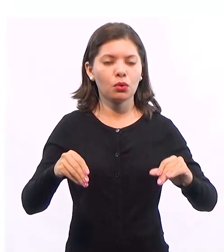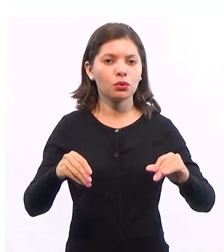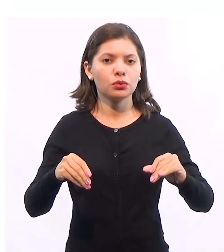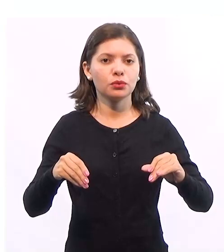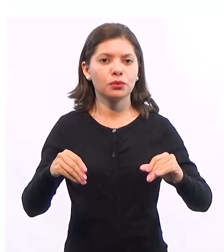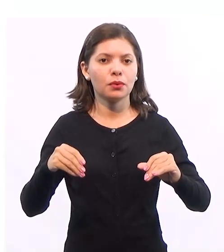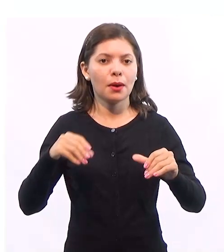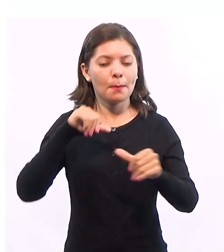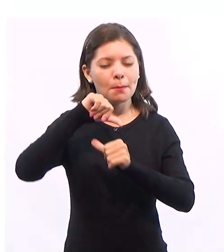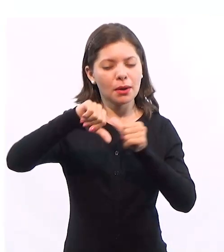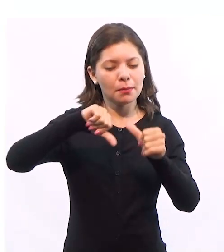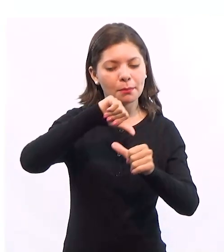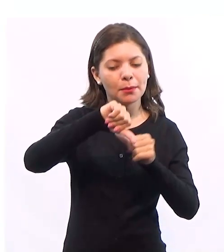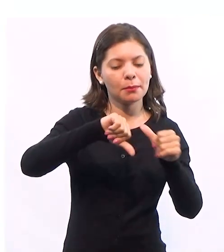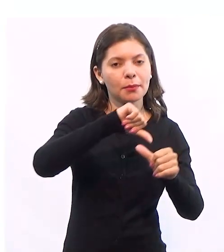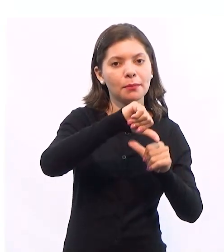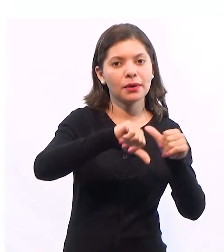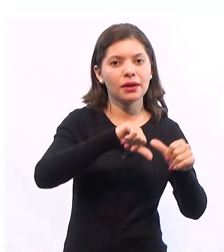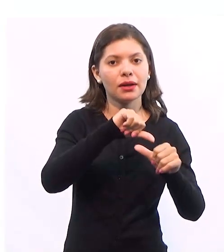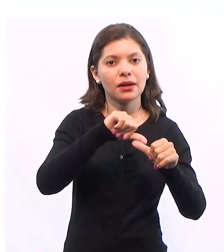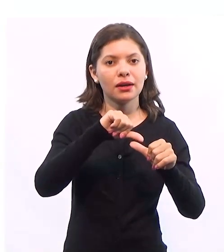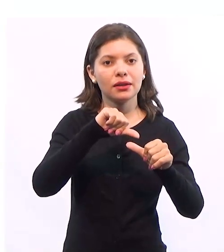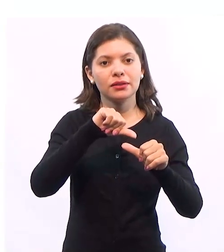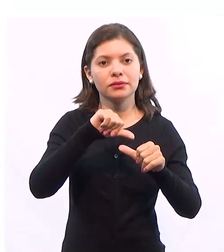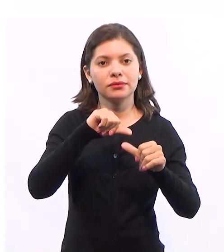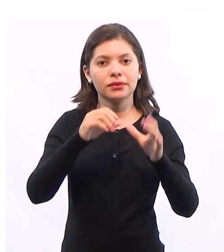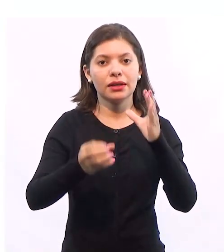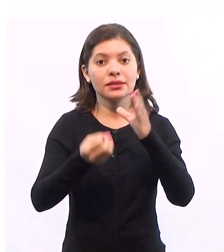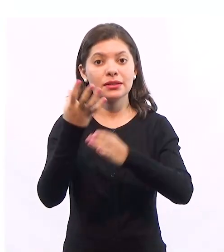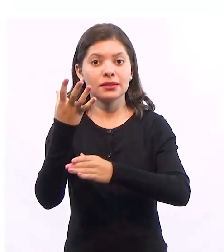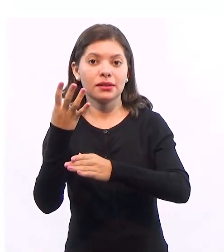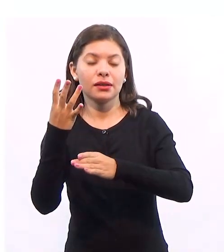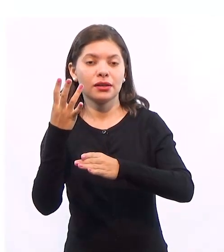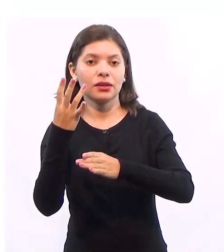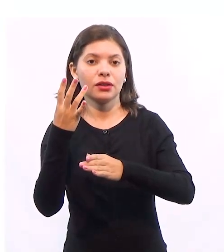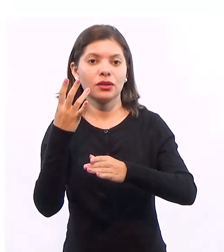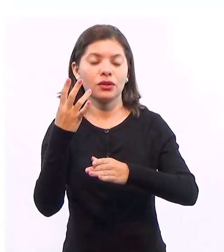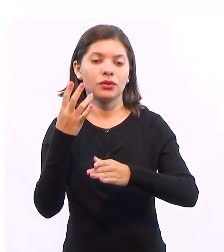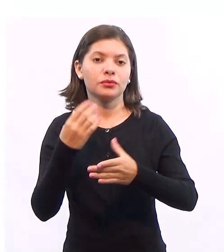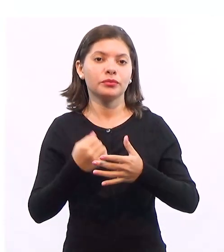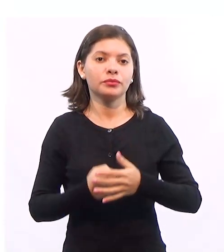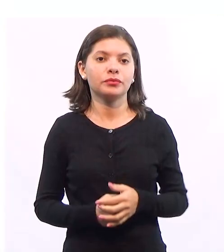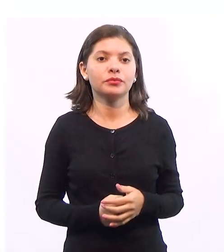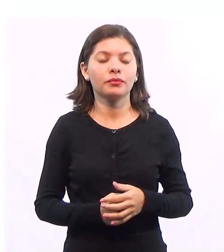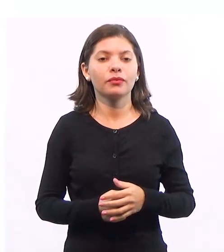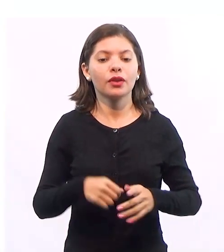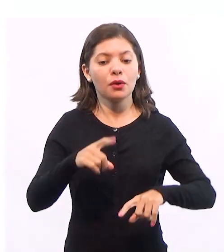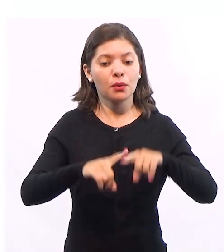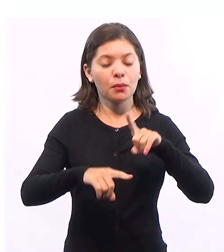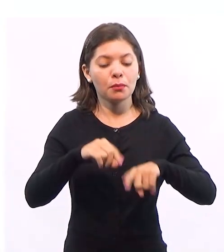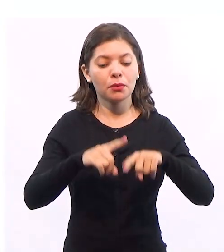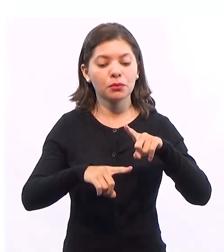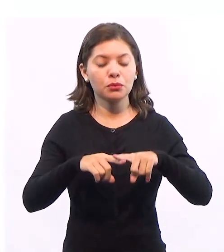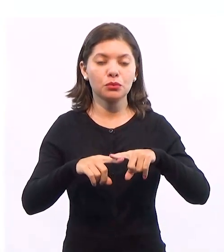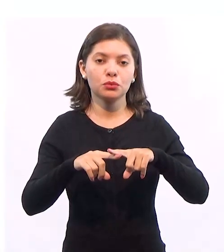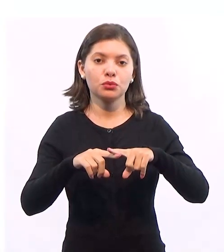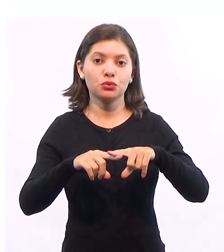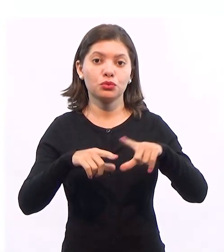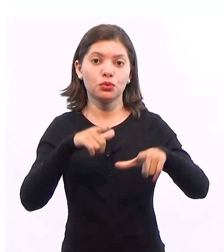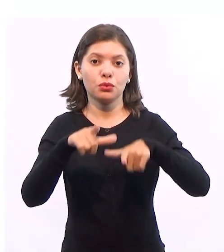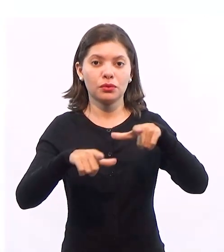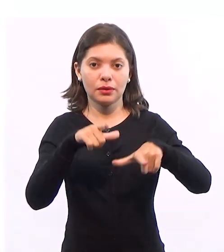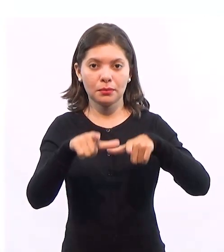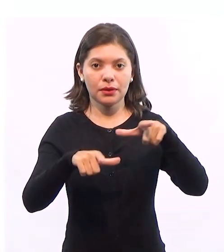todo, passam ali pelo processo da administração e saem como produtos, né, ou serviços, tá bom? Aqui eu tenho